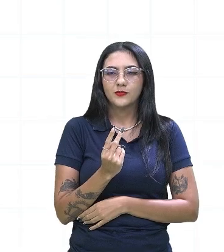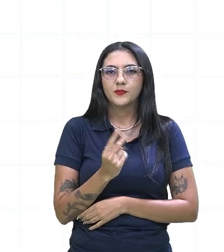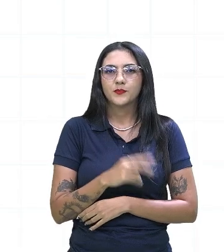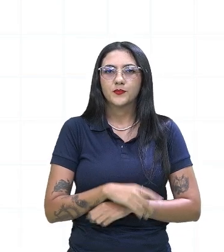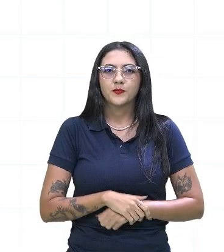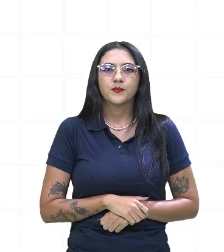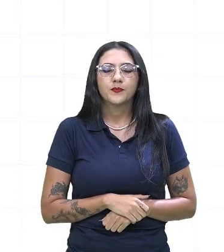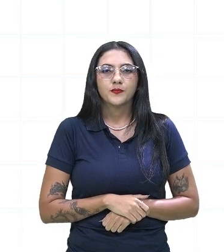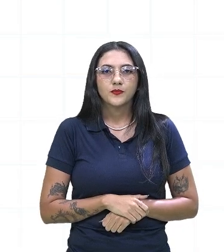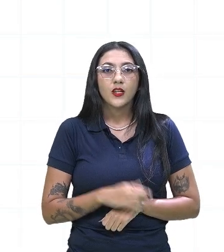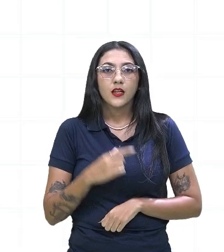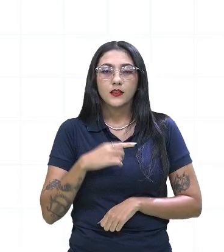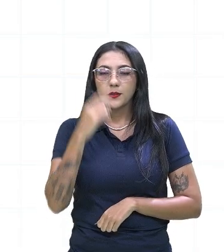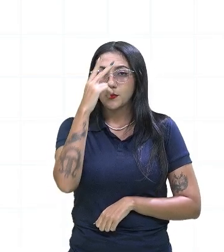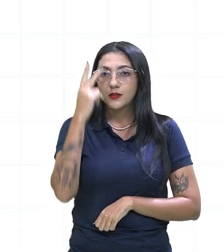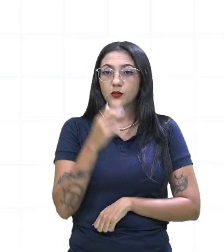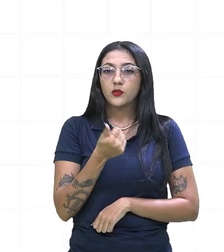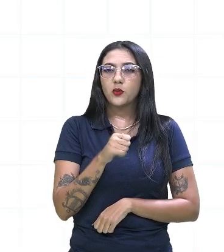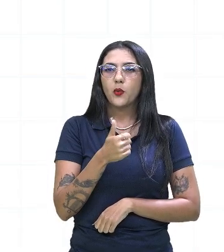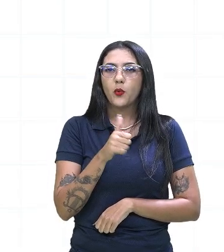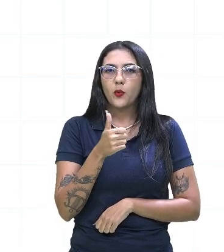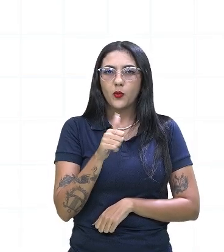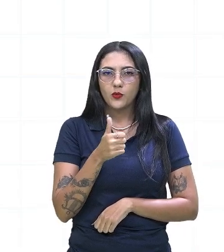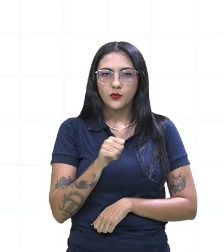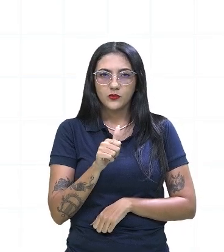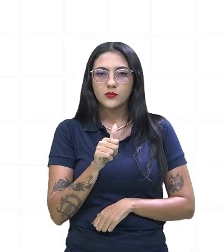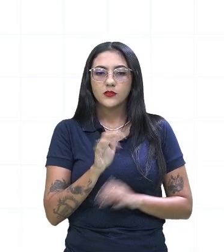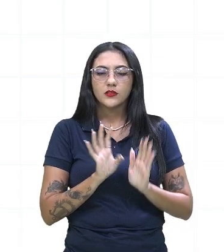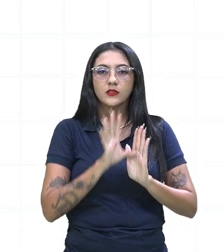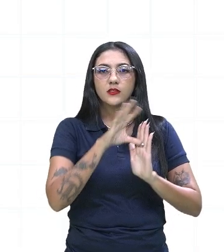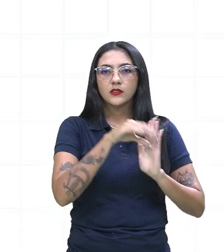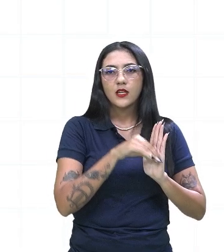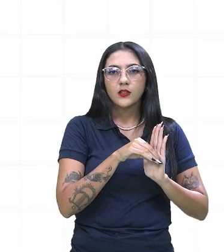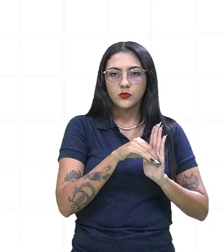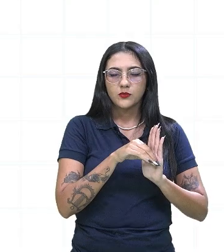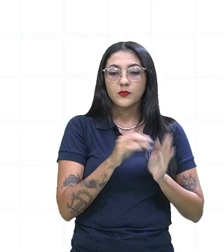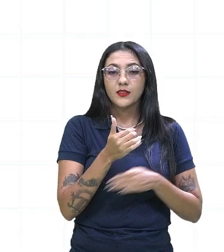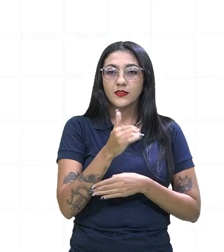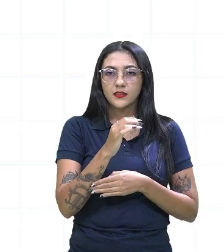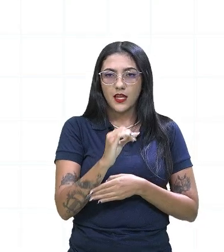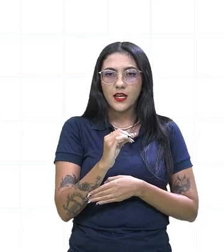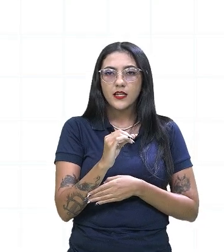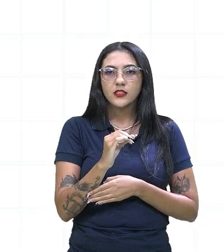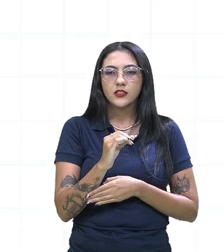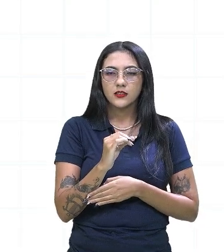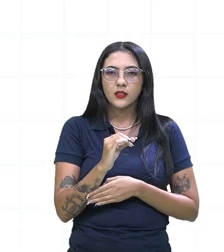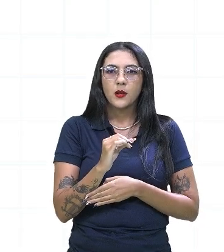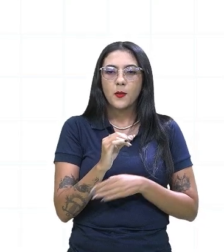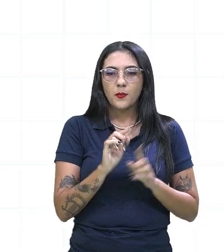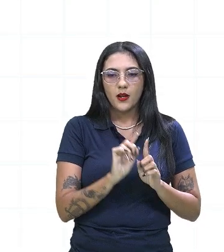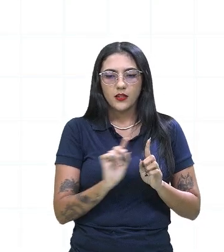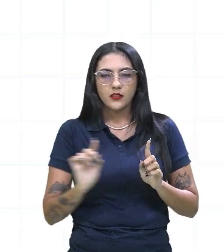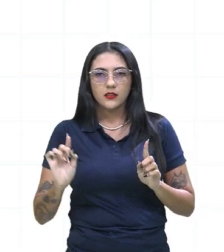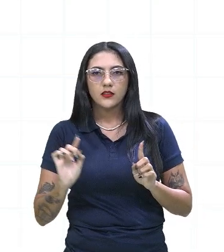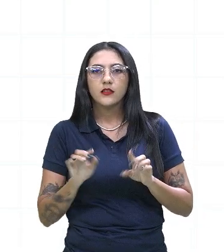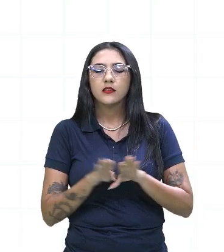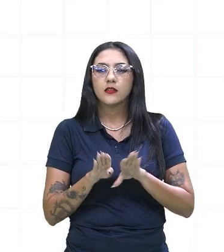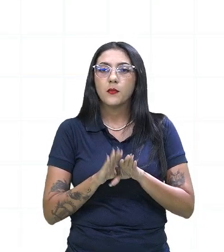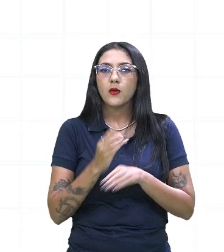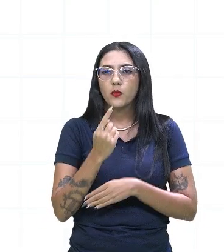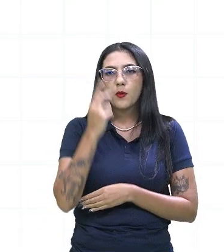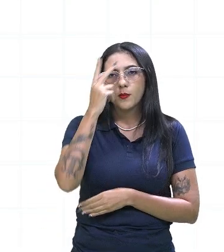equipes, compostas por 11 jogadores em campo, 10 na linha e 1 no gol, mais